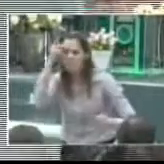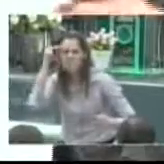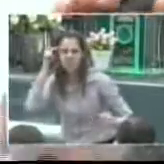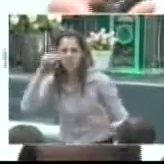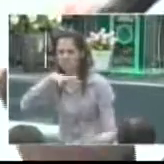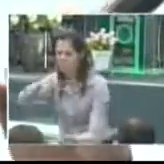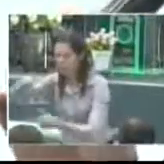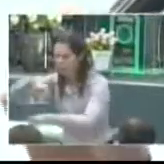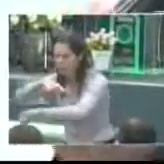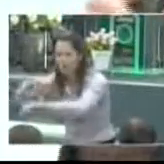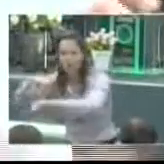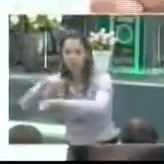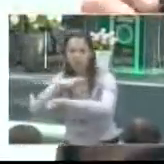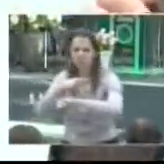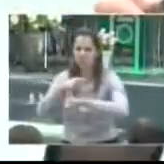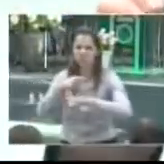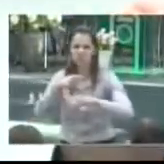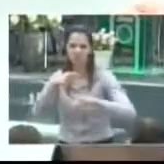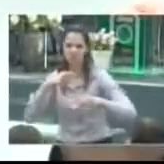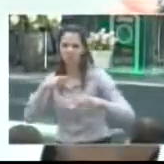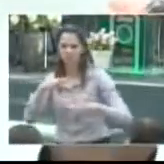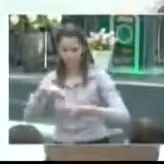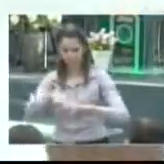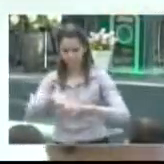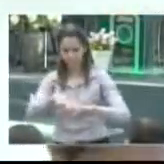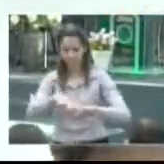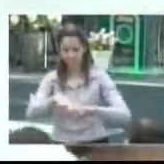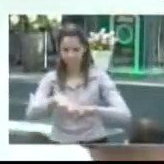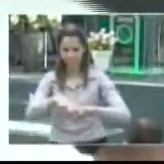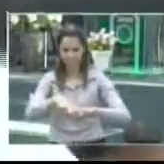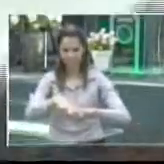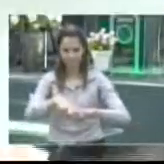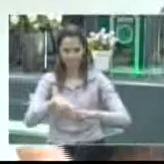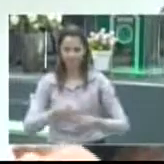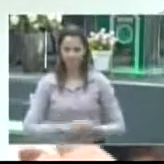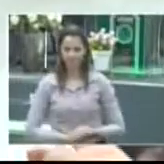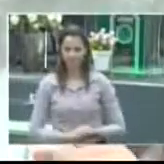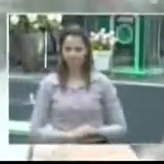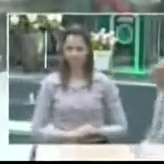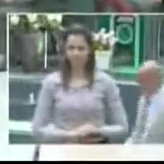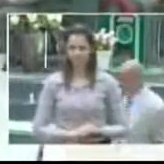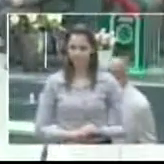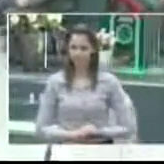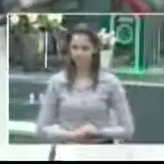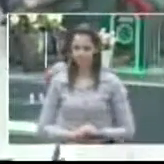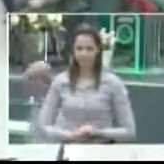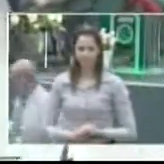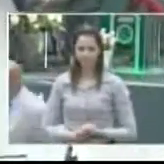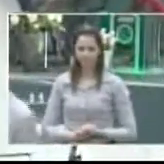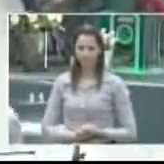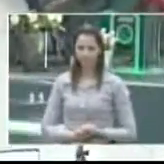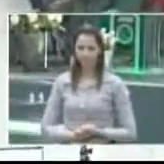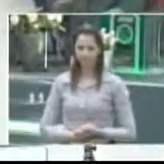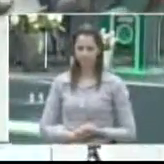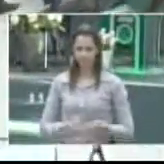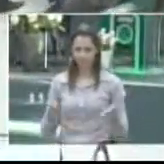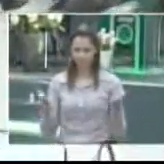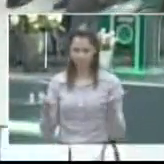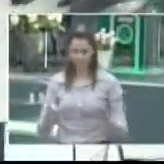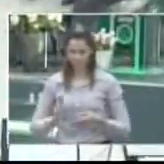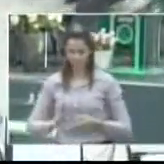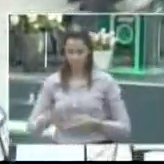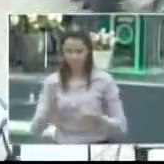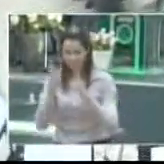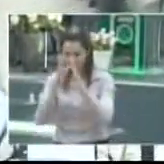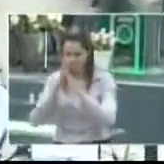nações e se apresentarão perante Ele. Tome assento, queridos. Tome assento e vamos continuar adorando ao Senhor